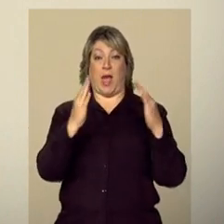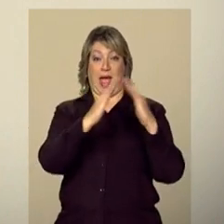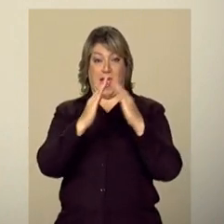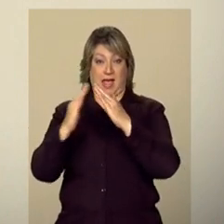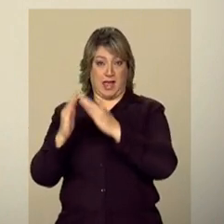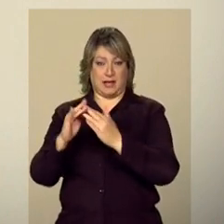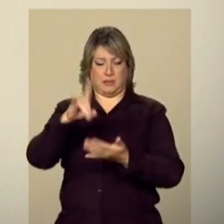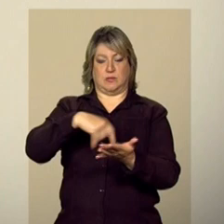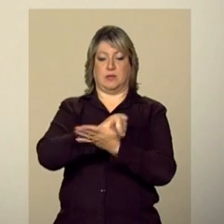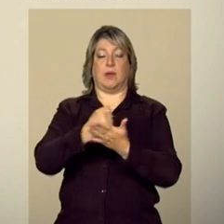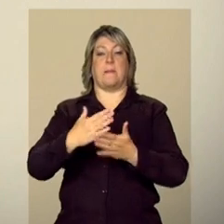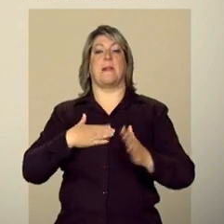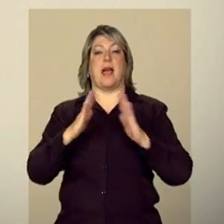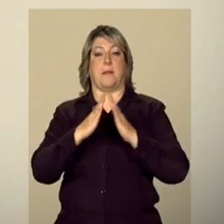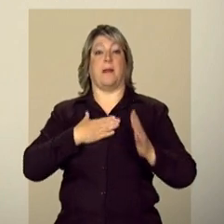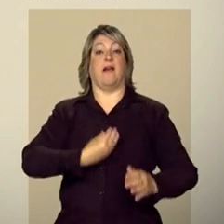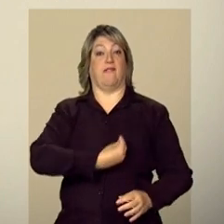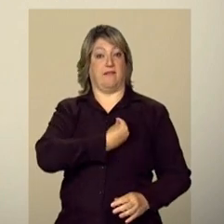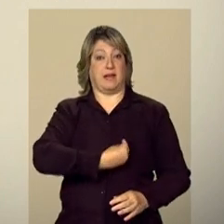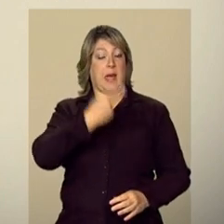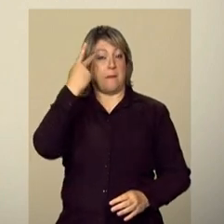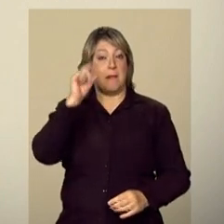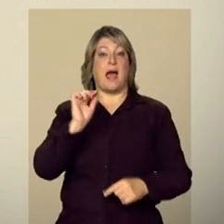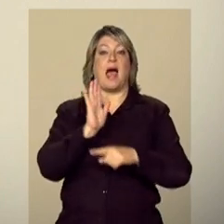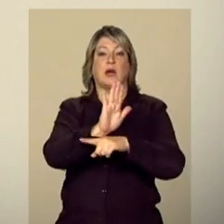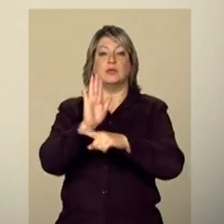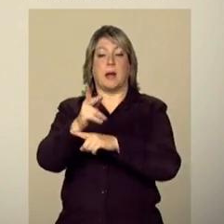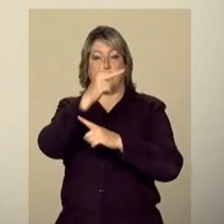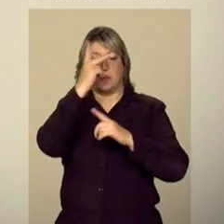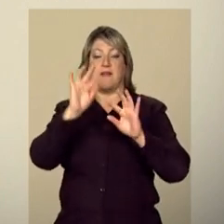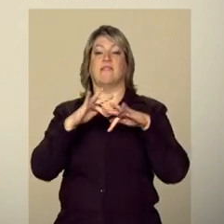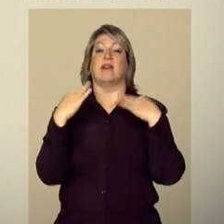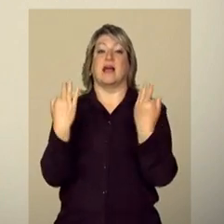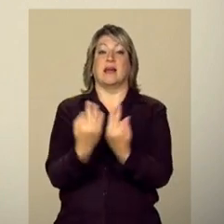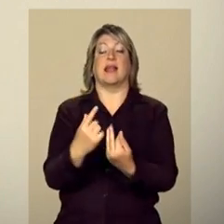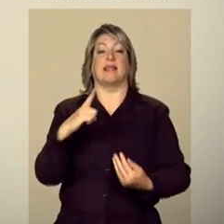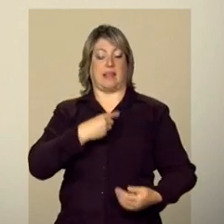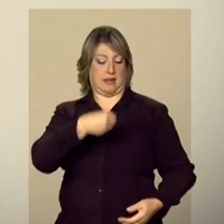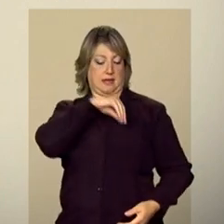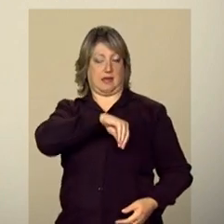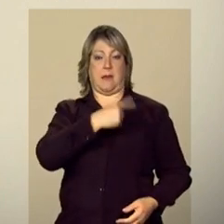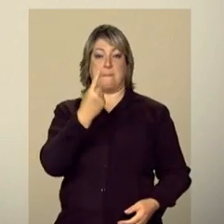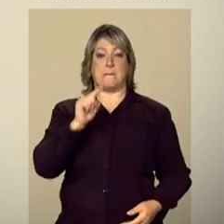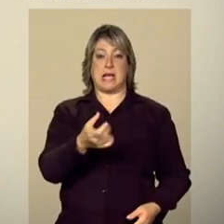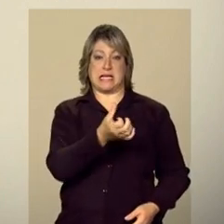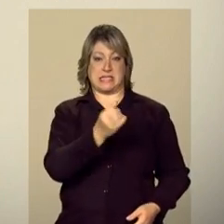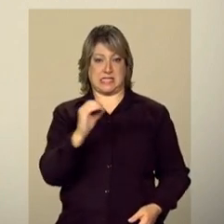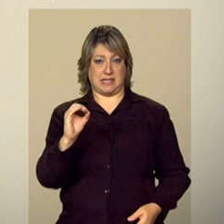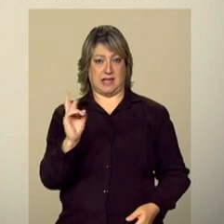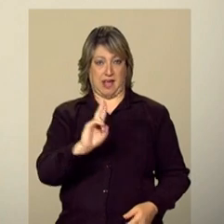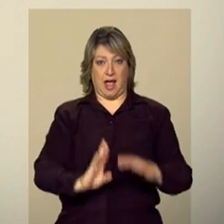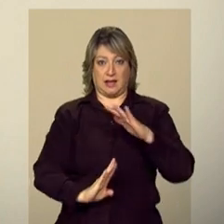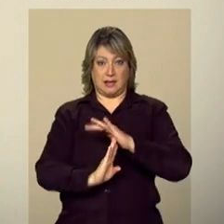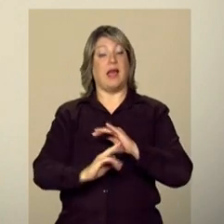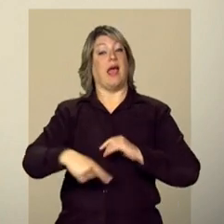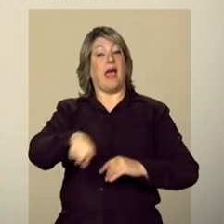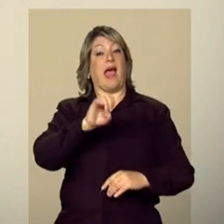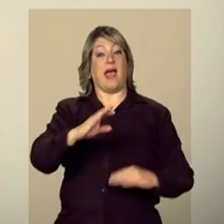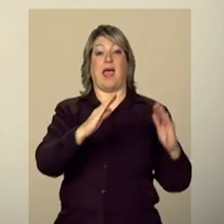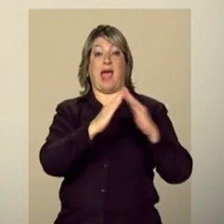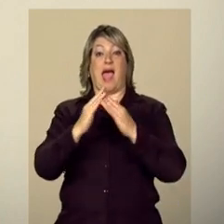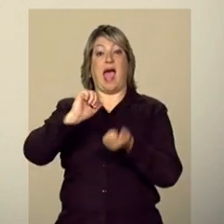contratadas pelo Minha Casa Minha Vida para atender as famílias que ganham até R 1.600 São